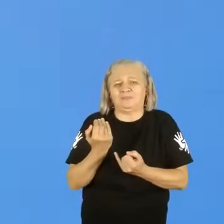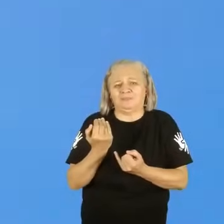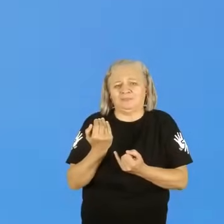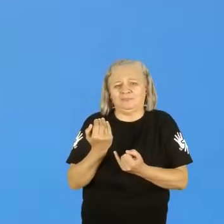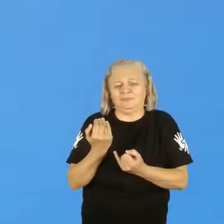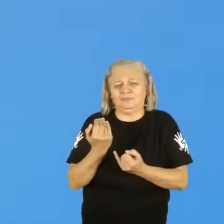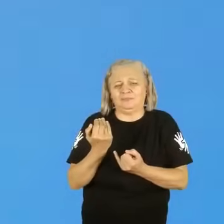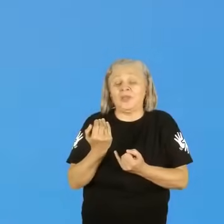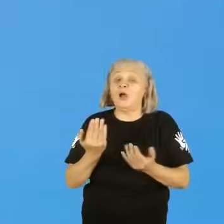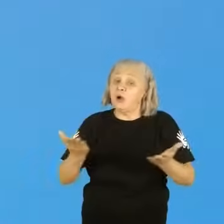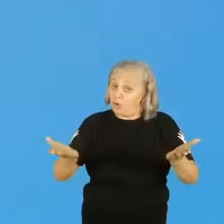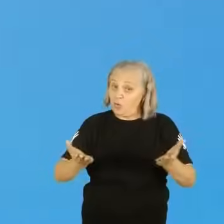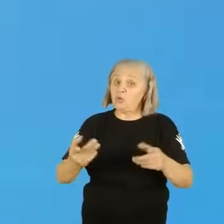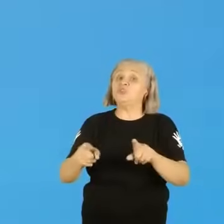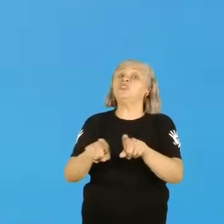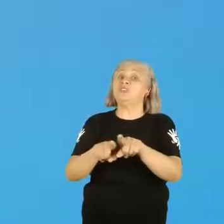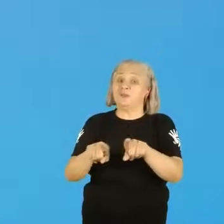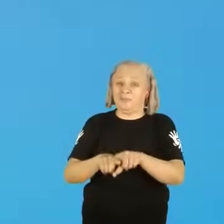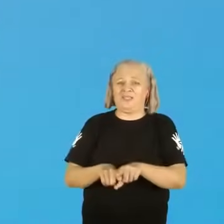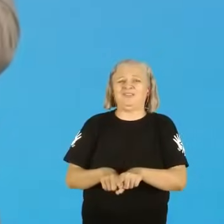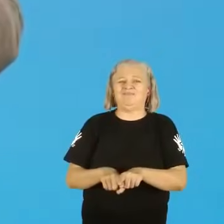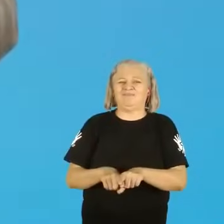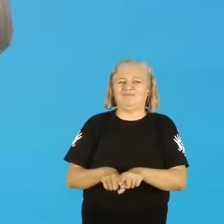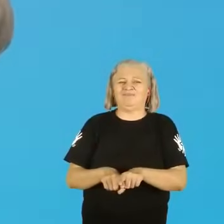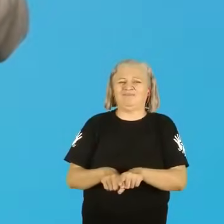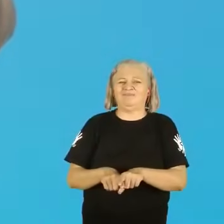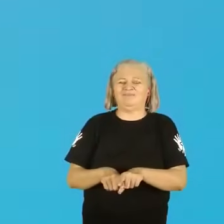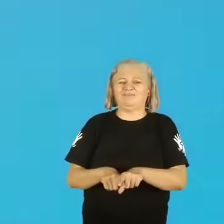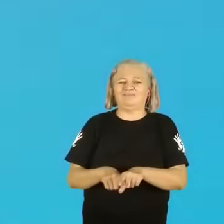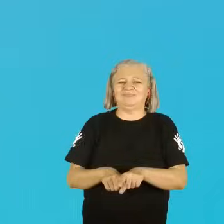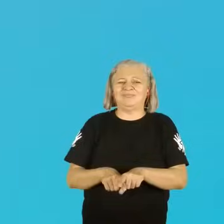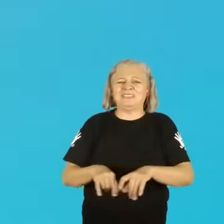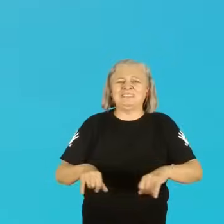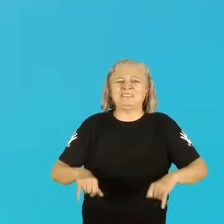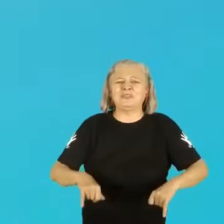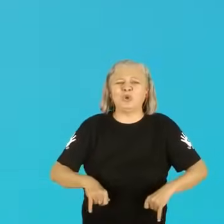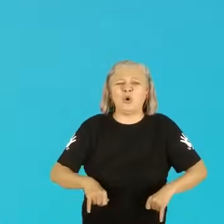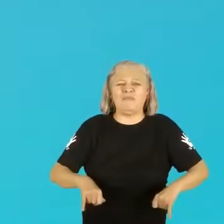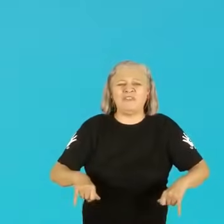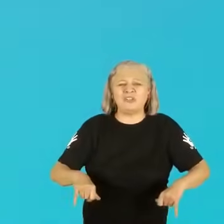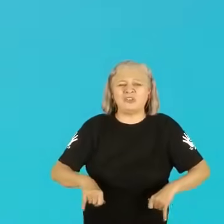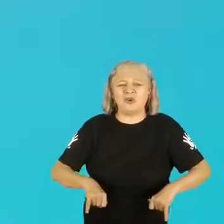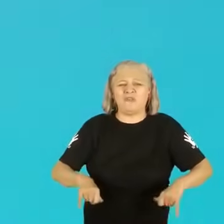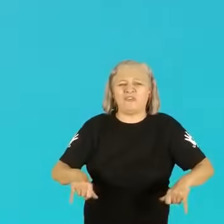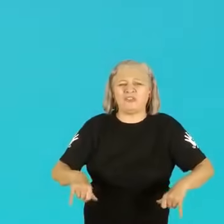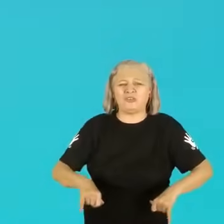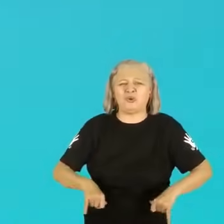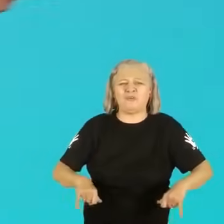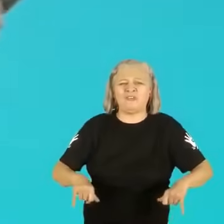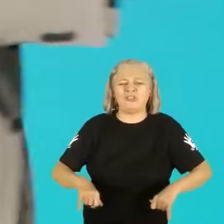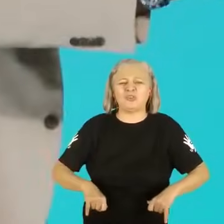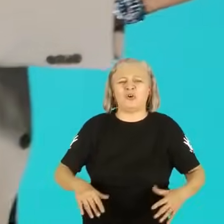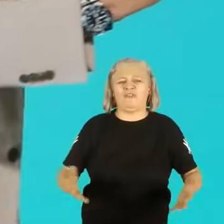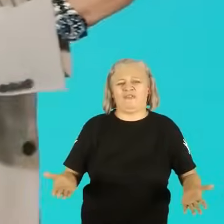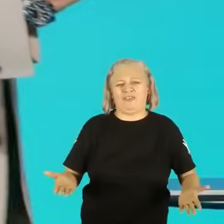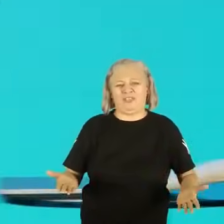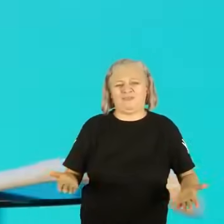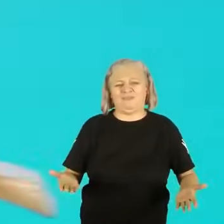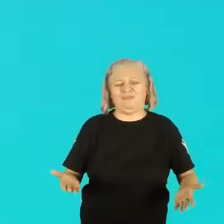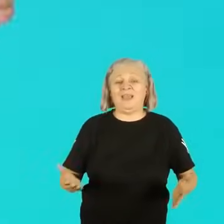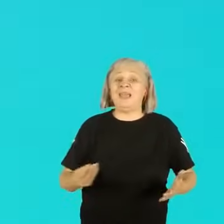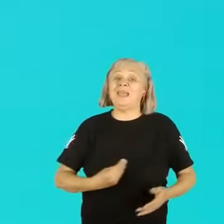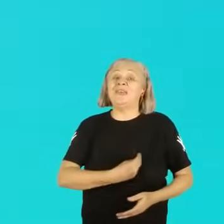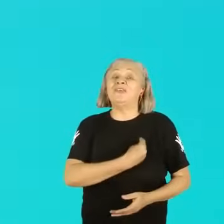poucos? Sangra aos poucos. Sangue é sinônimo de vida. E a vida às